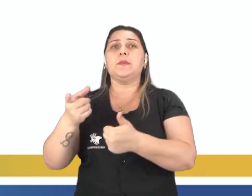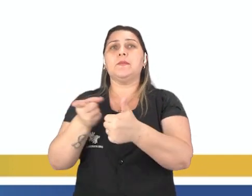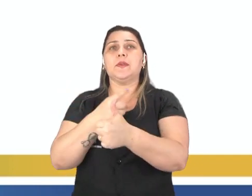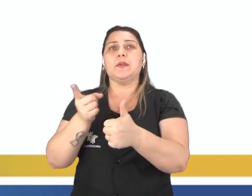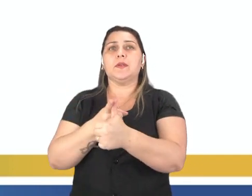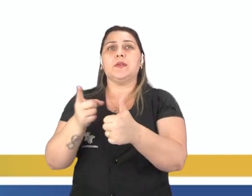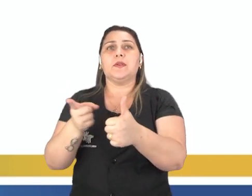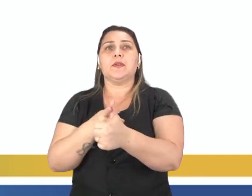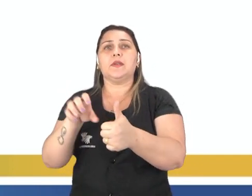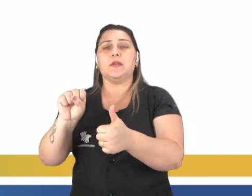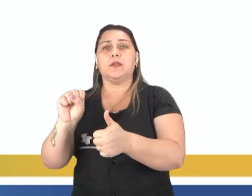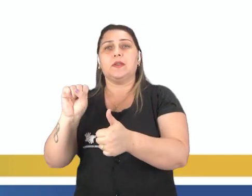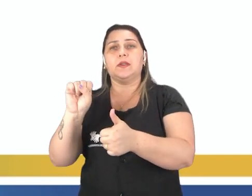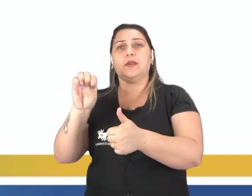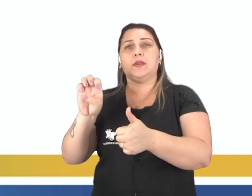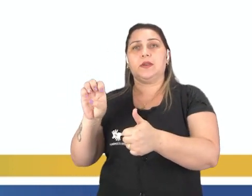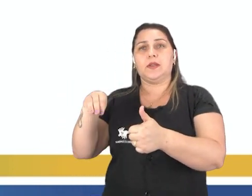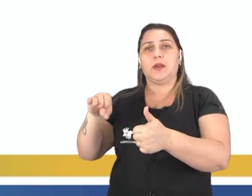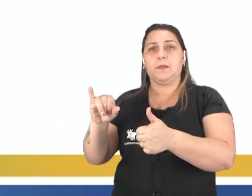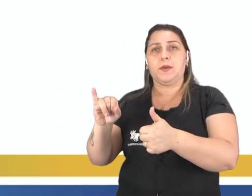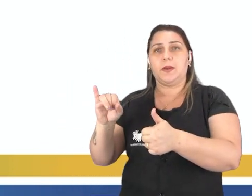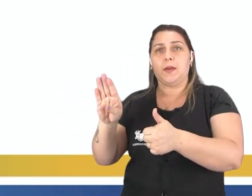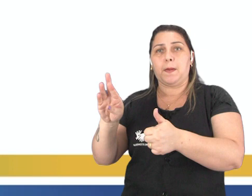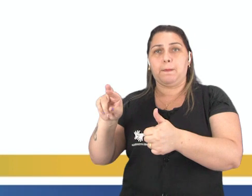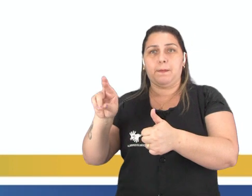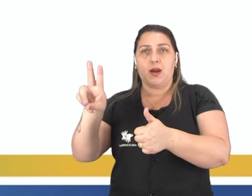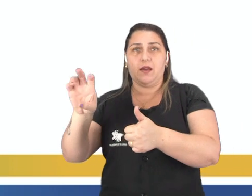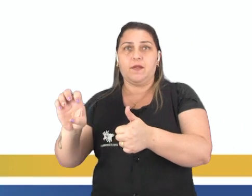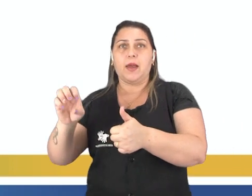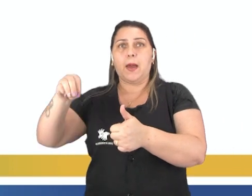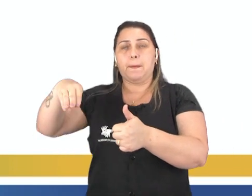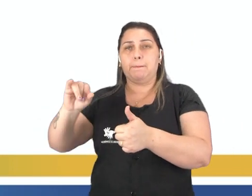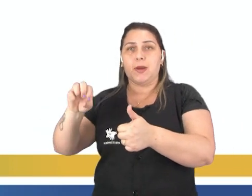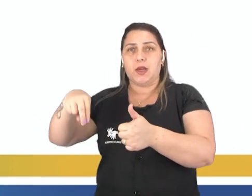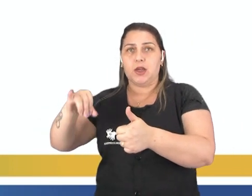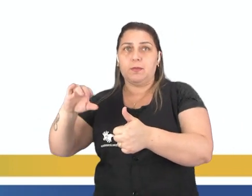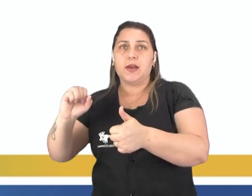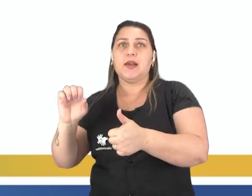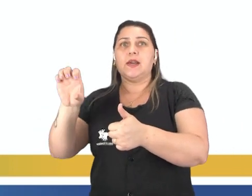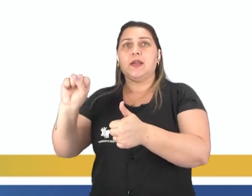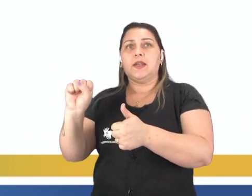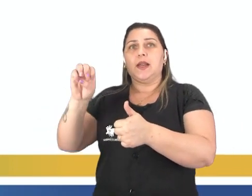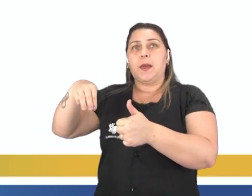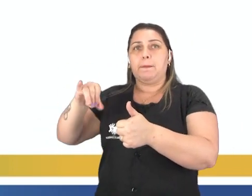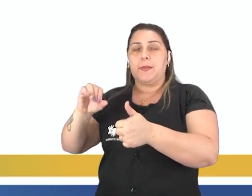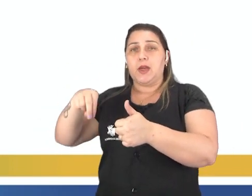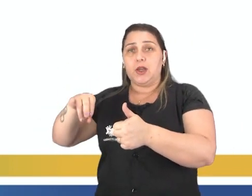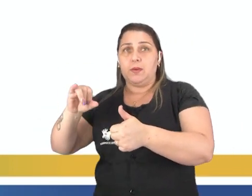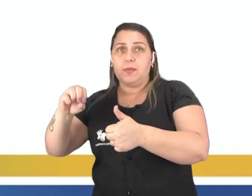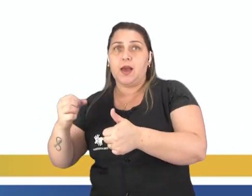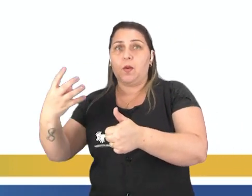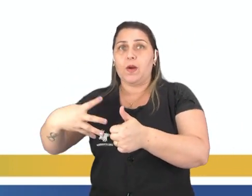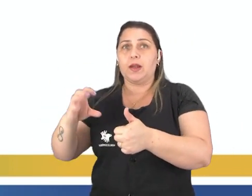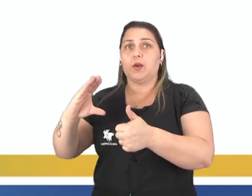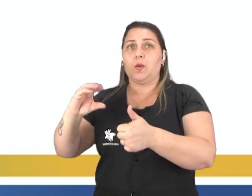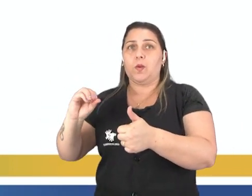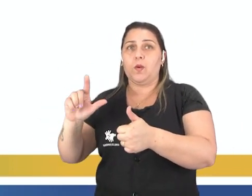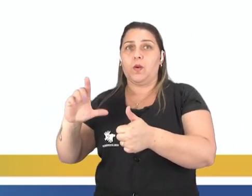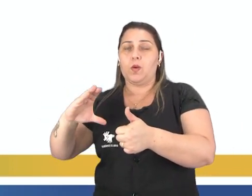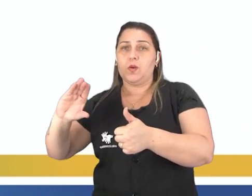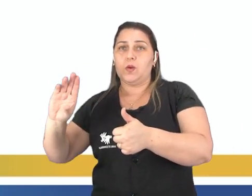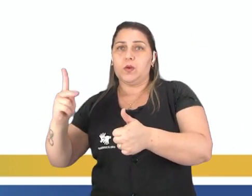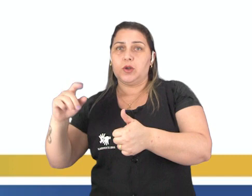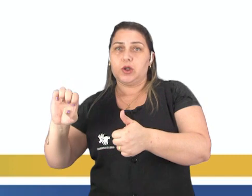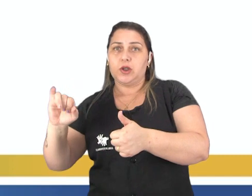é a semibreve, a segunda a mínima, a terceira semínima, a quarta cocheia e